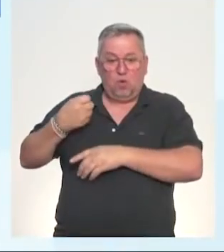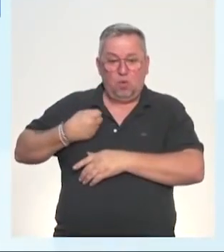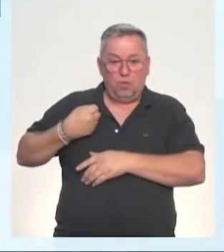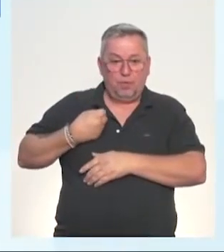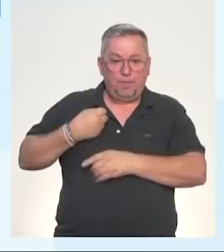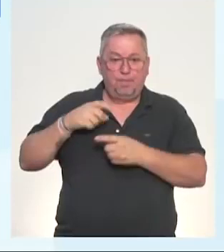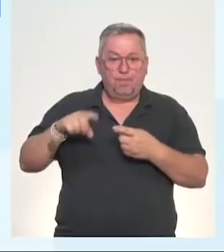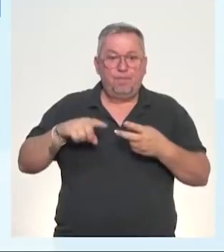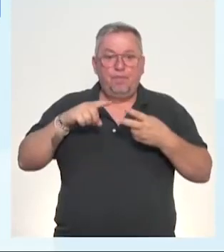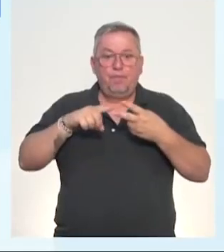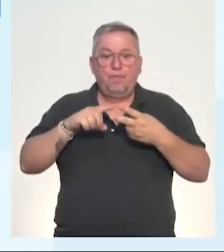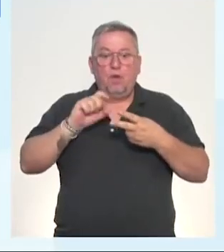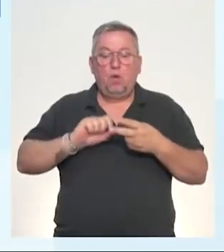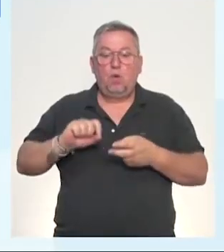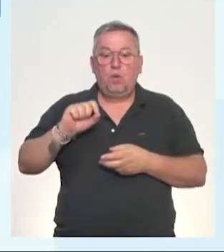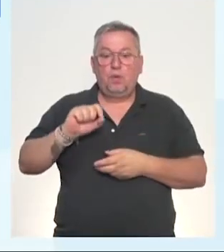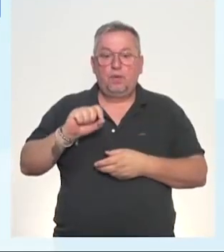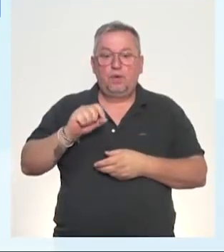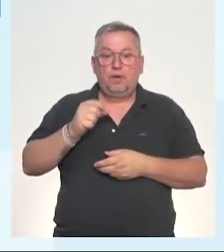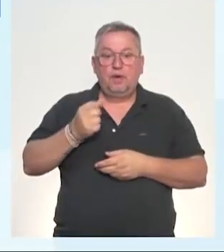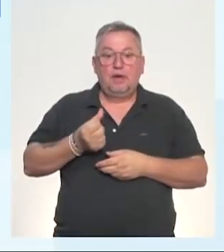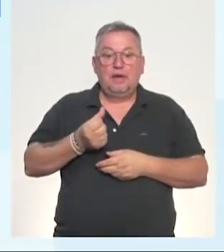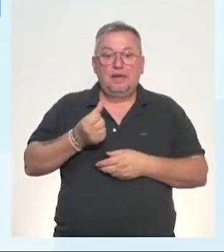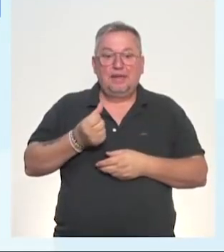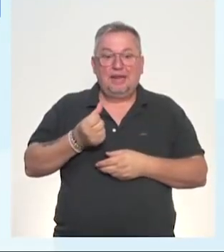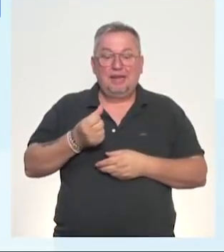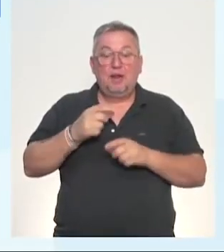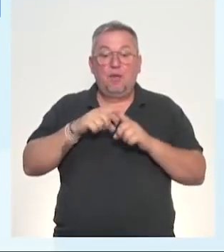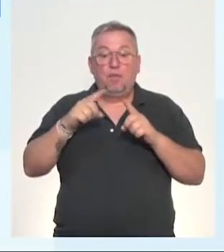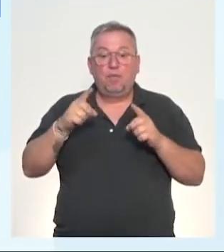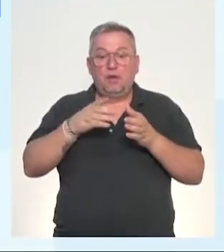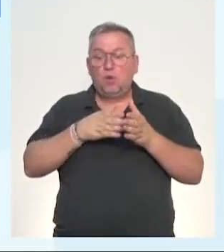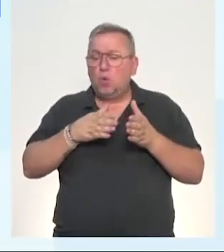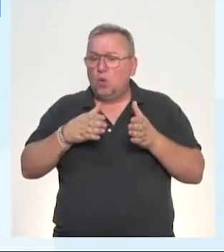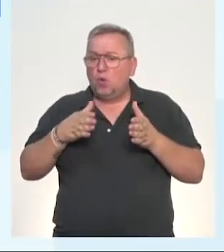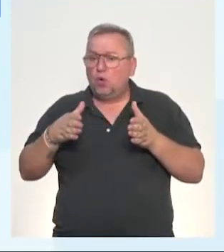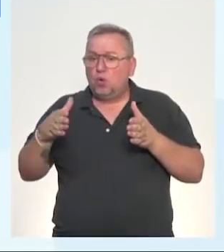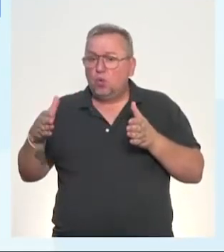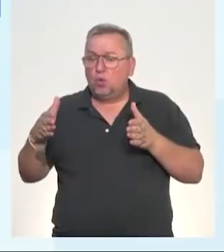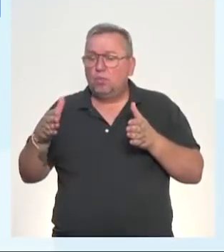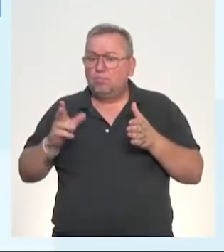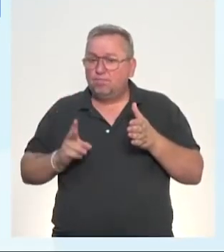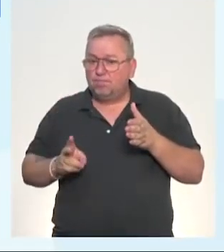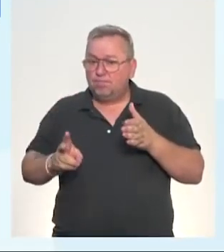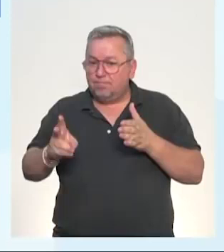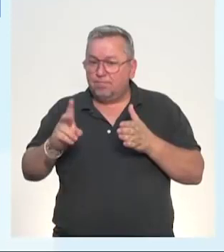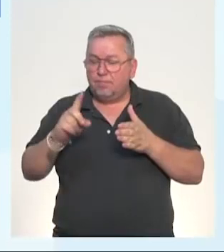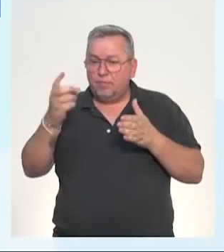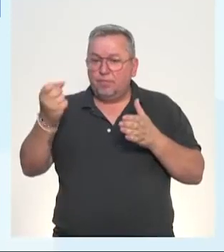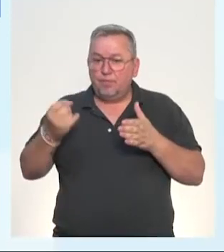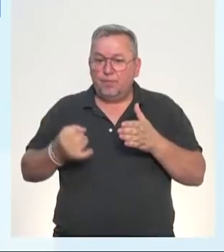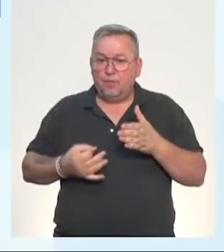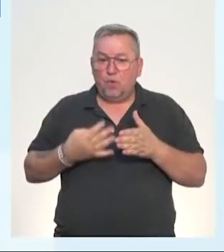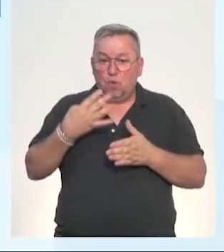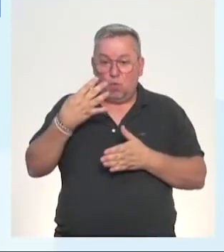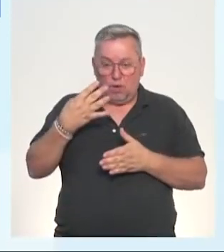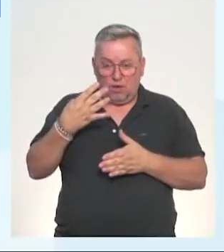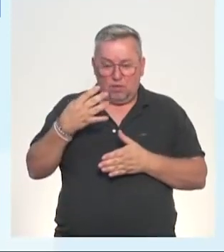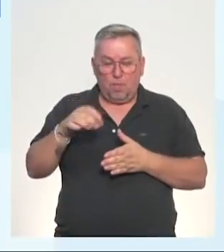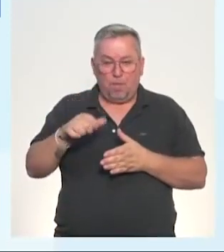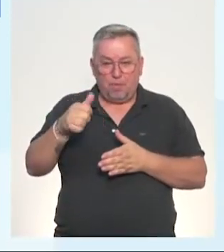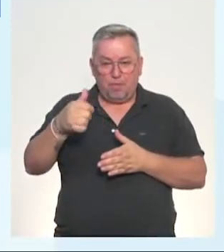Perceba que a gente tem aqui, temos 6 elementos, mas a sequência continua, e aí a gente vai descrever os 4 primeiros aí para